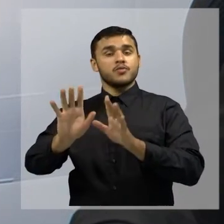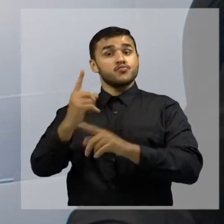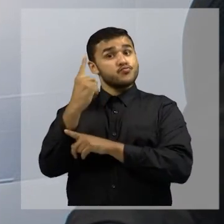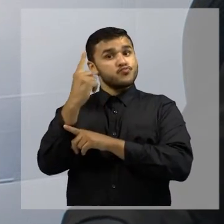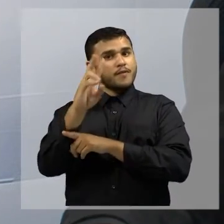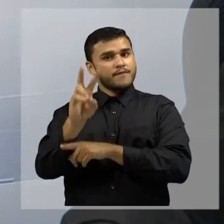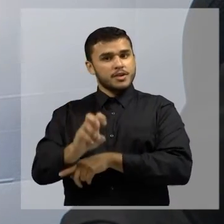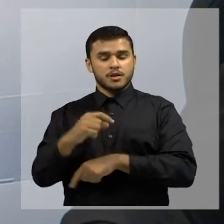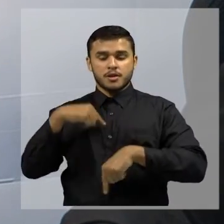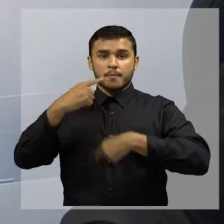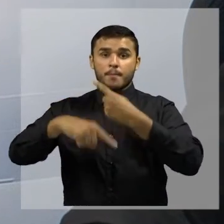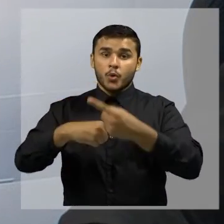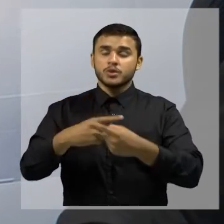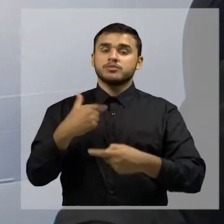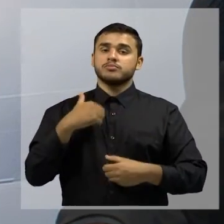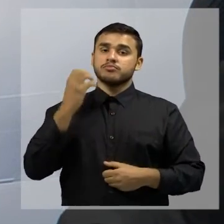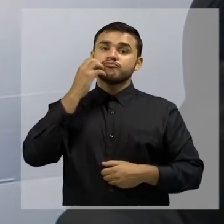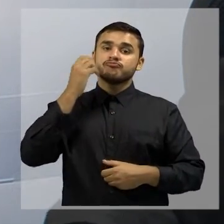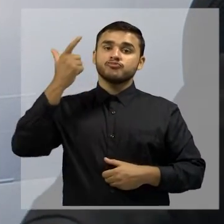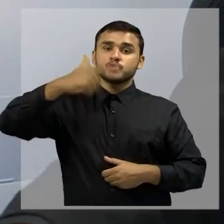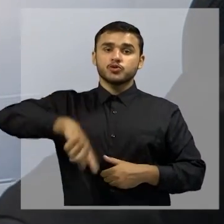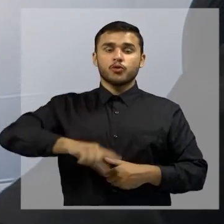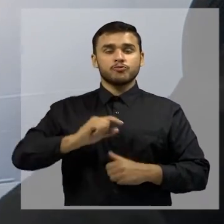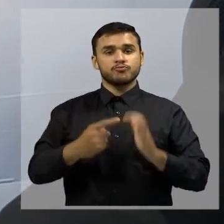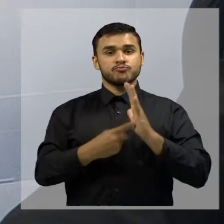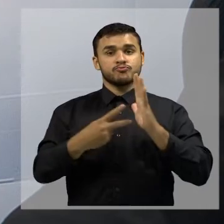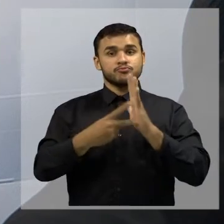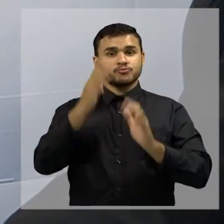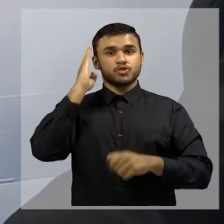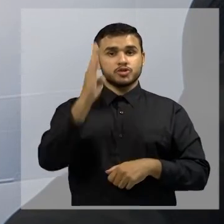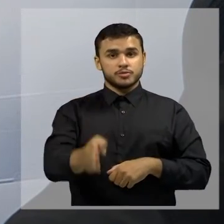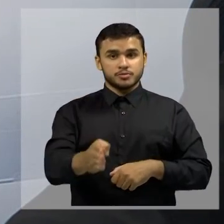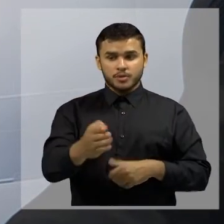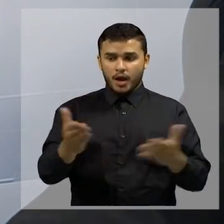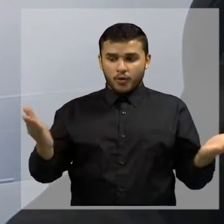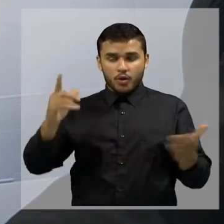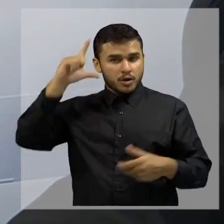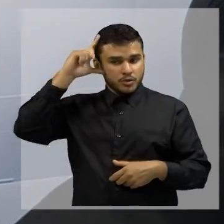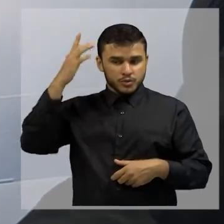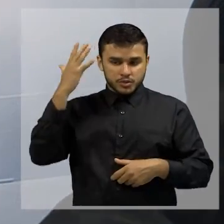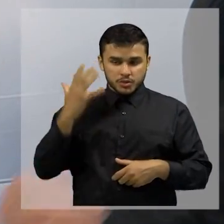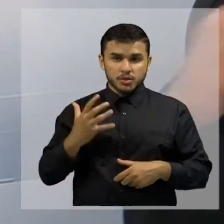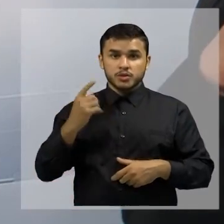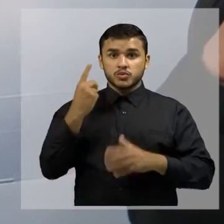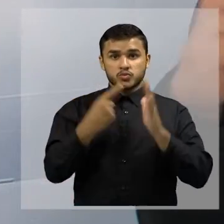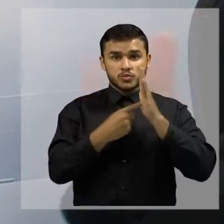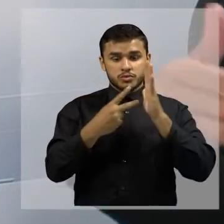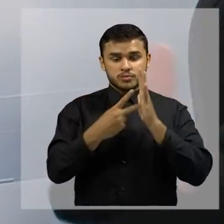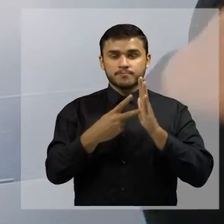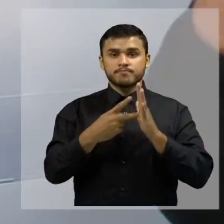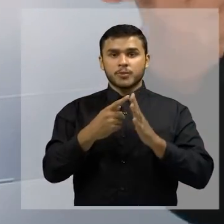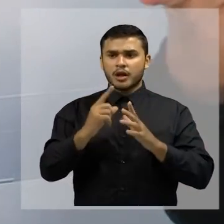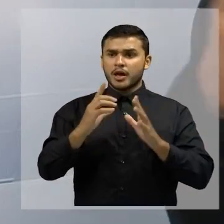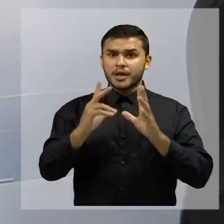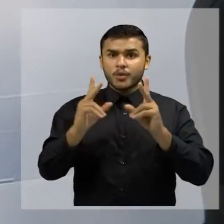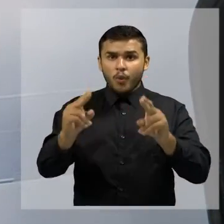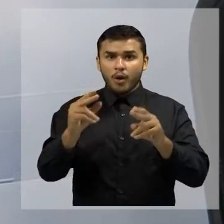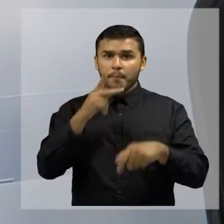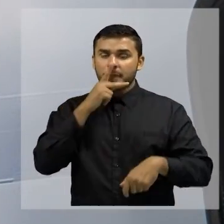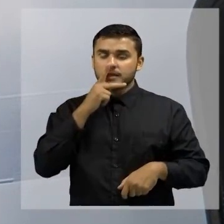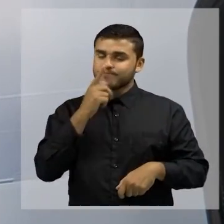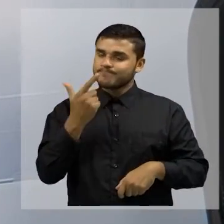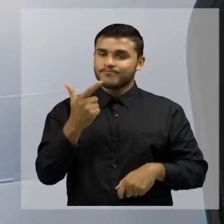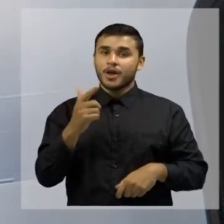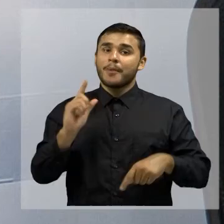o que está acontecendo? Roberto Cláudio, que já terminou o primeiro mandato, está caminhando para terminar o segundo mandato. Seus antecessores não conseguiram fazer